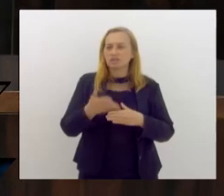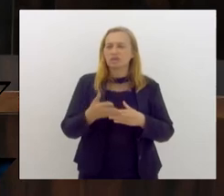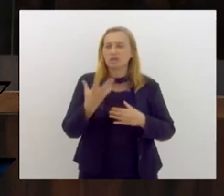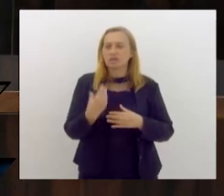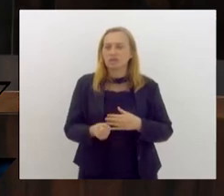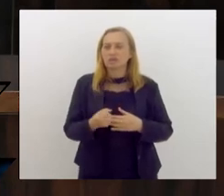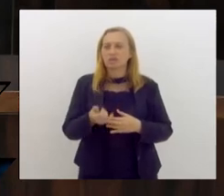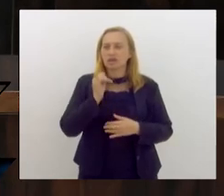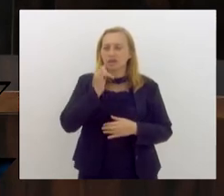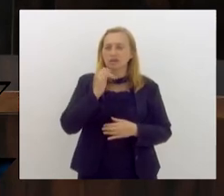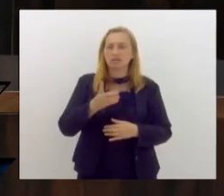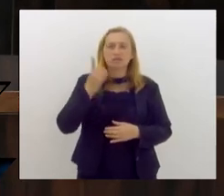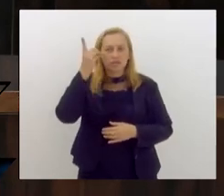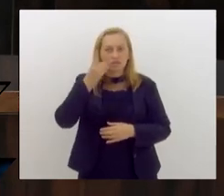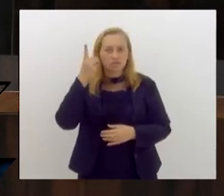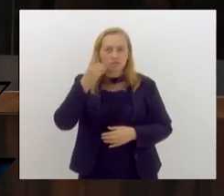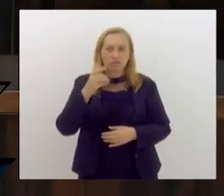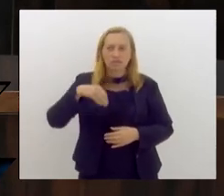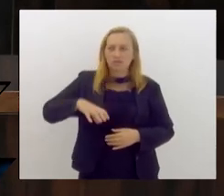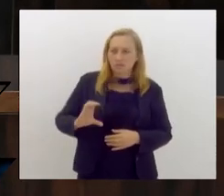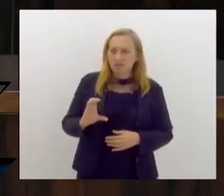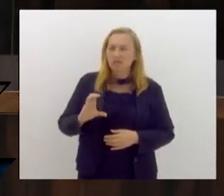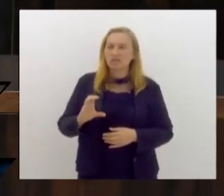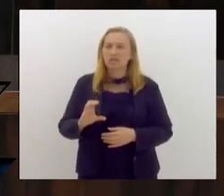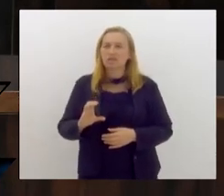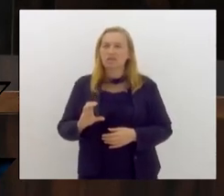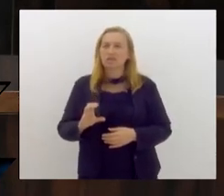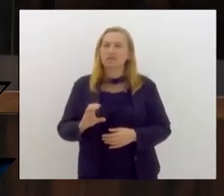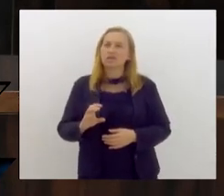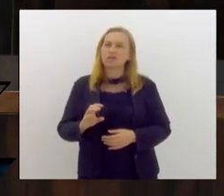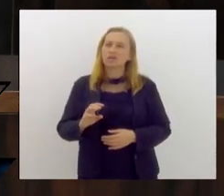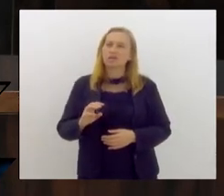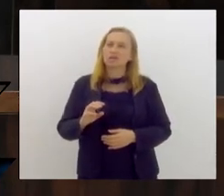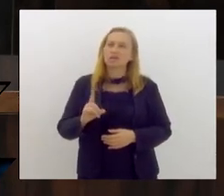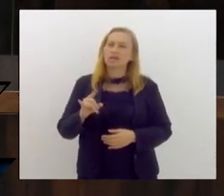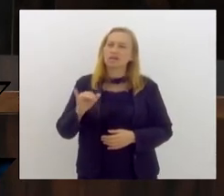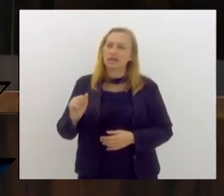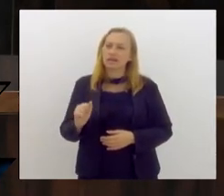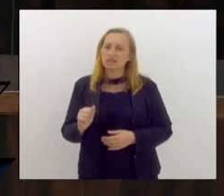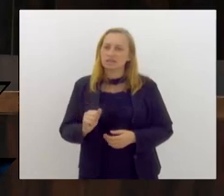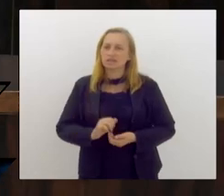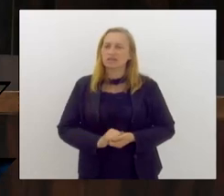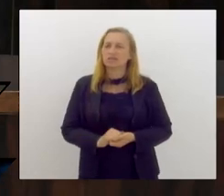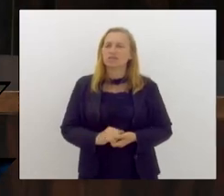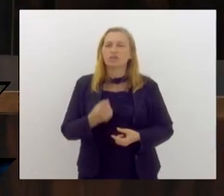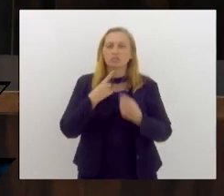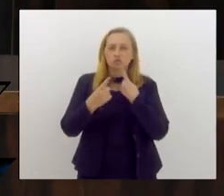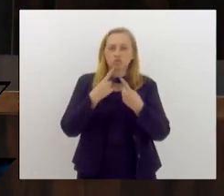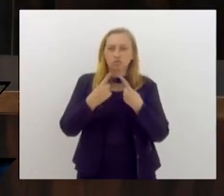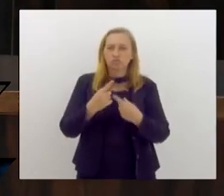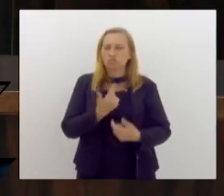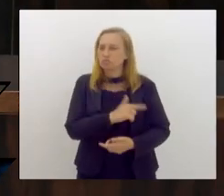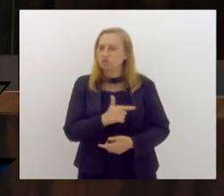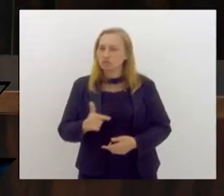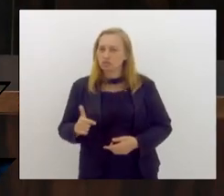favoráveis. Relator, deputado Carlos Miquel e Márcio Canella. Em discussão.